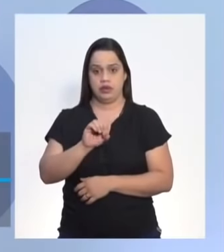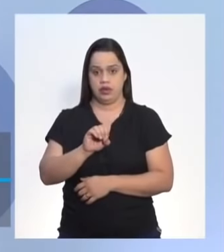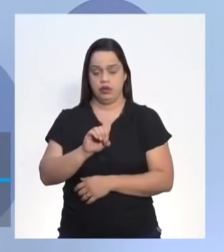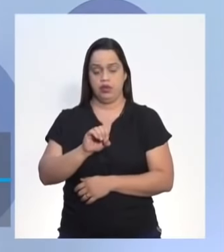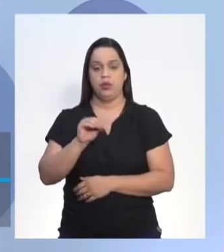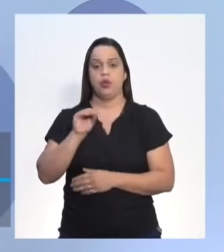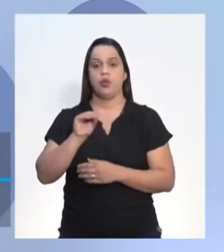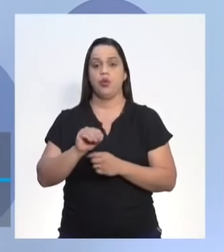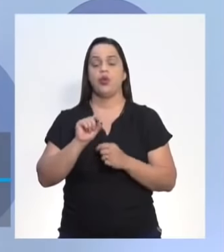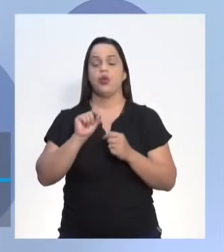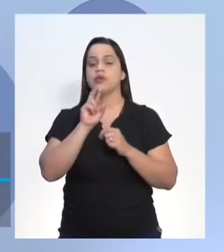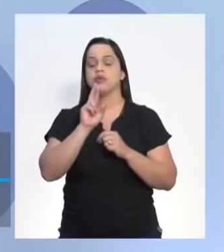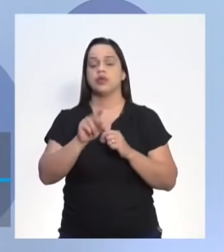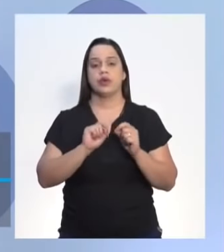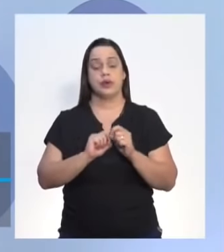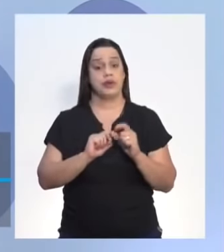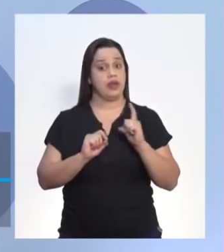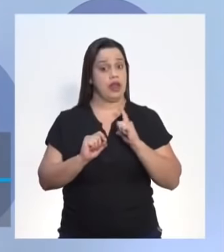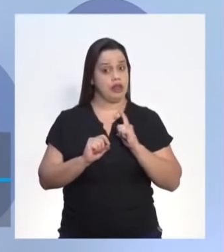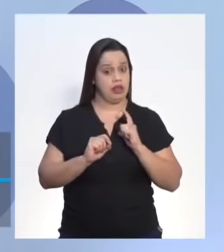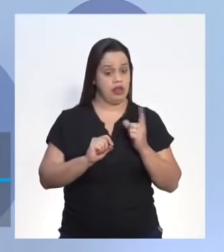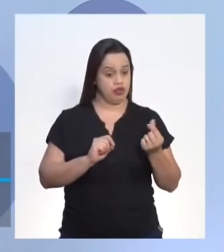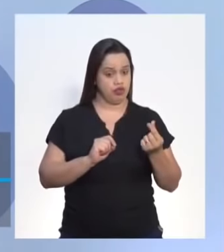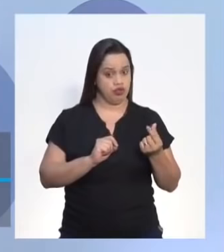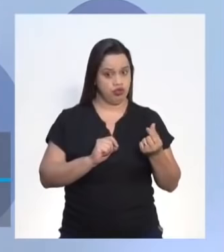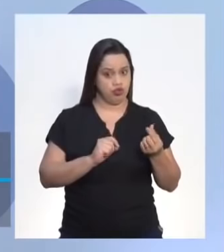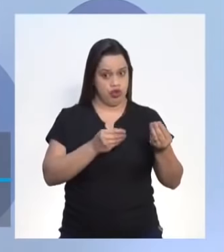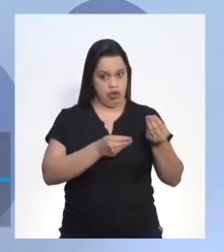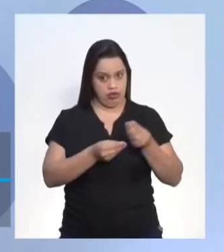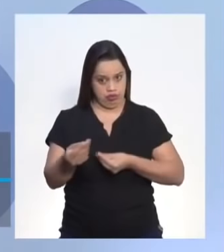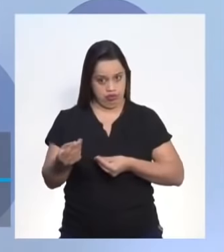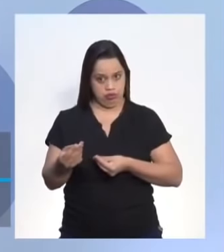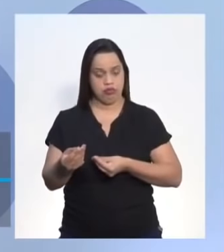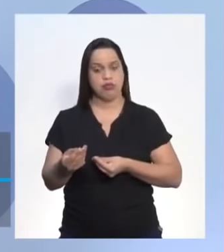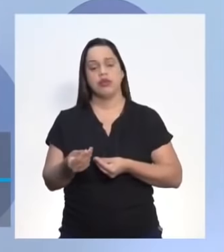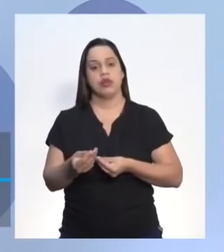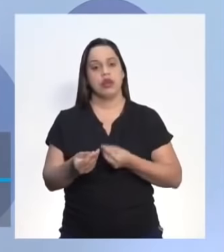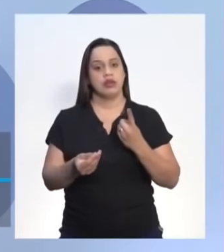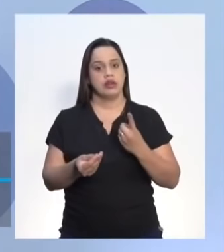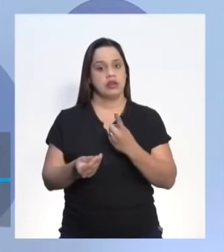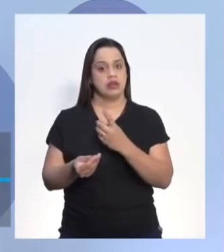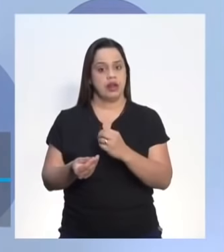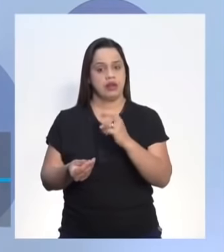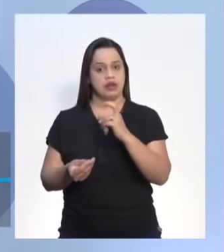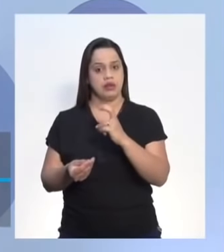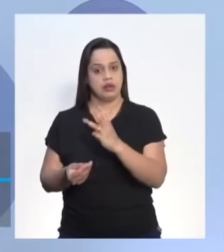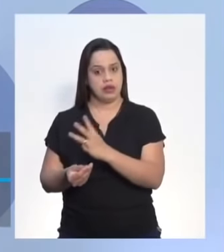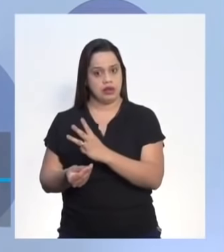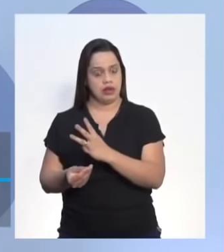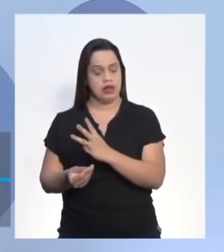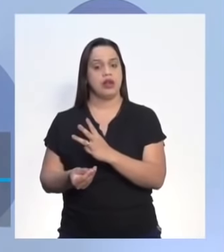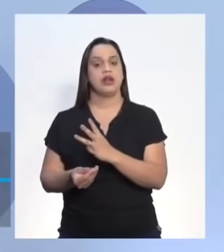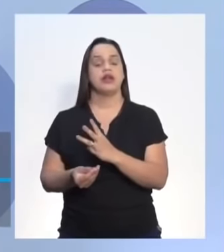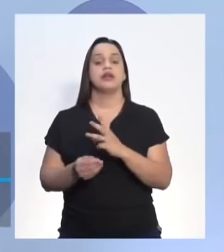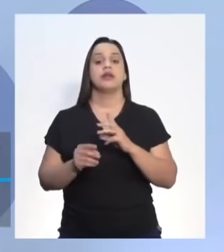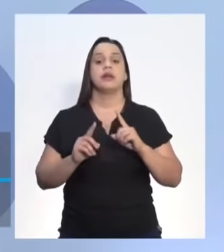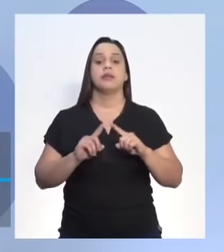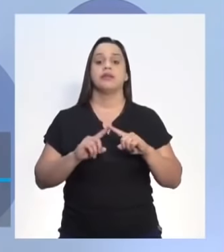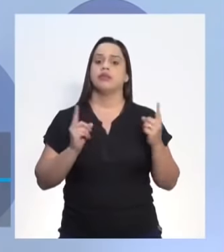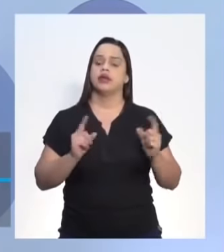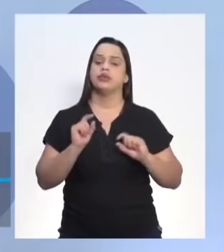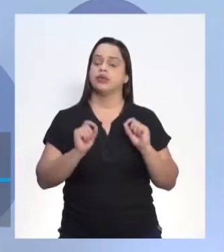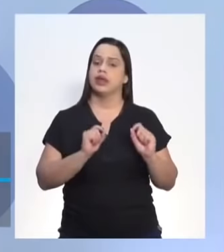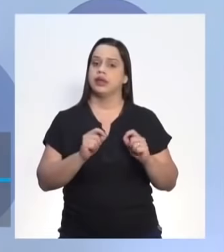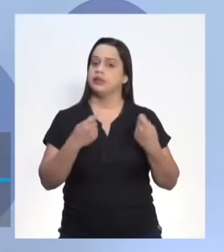ele receberia de troco, né? No caso, o valor de R$ 110,53. Só que, no caso ali,